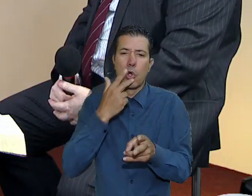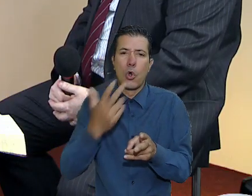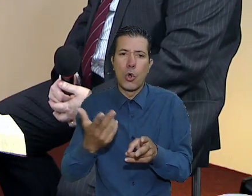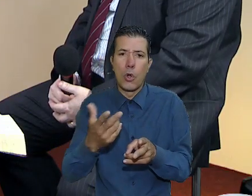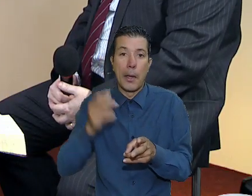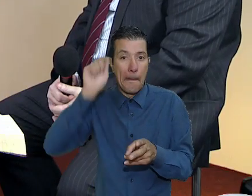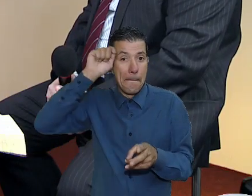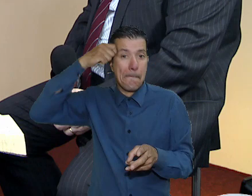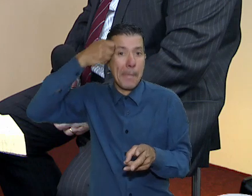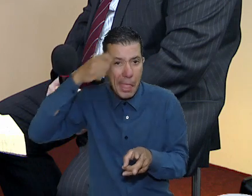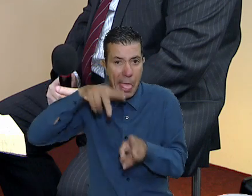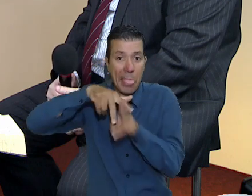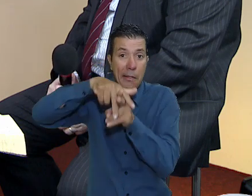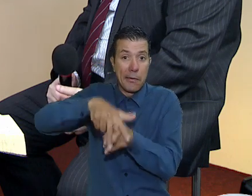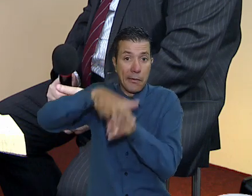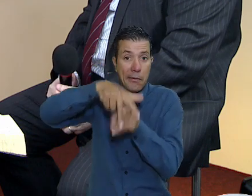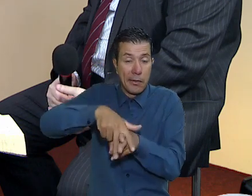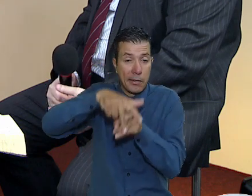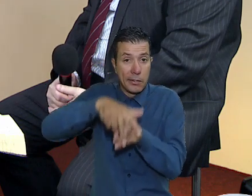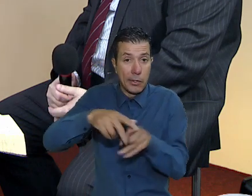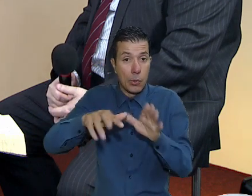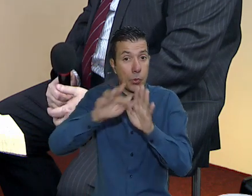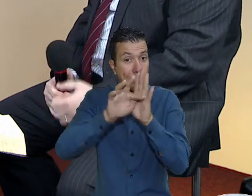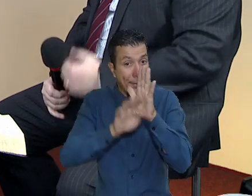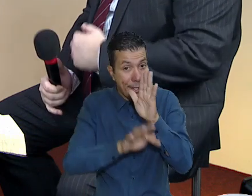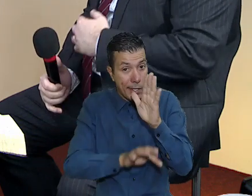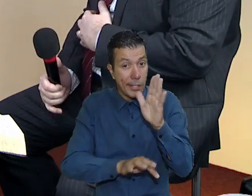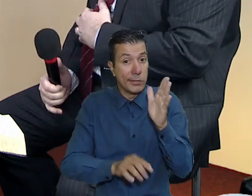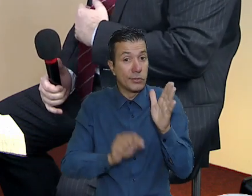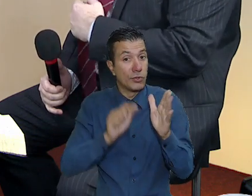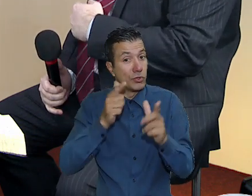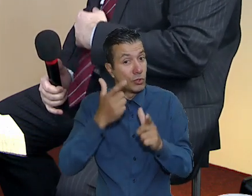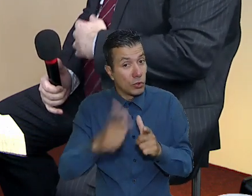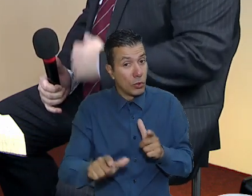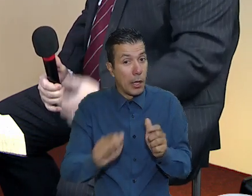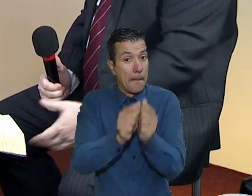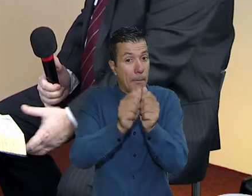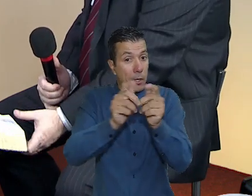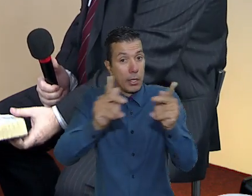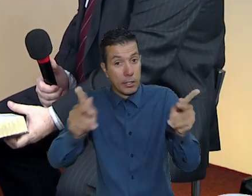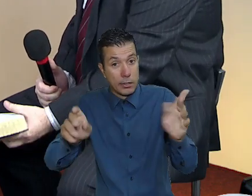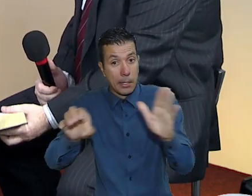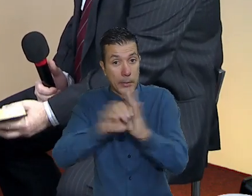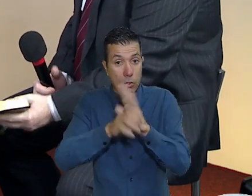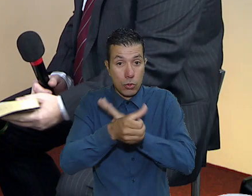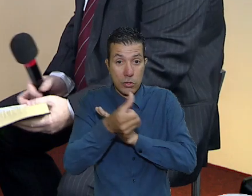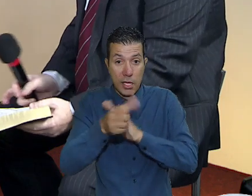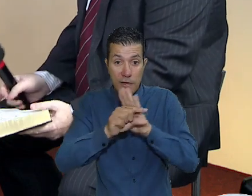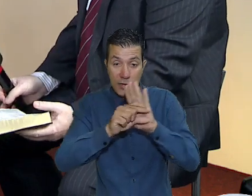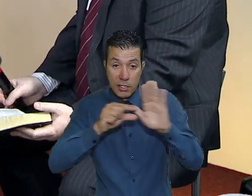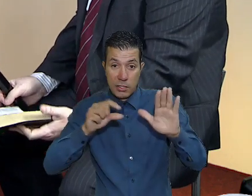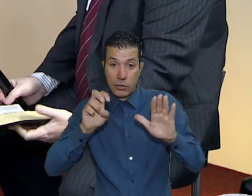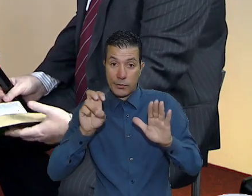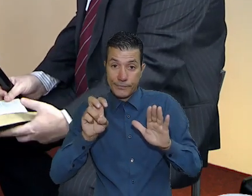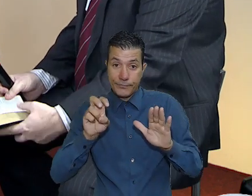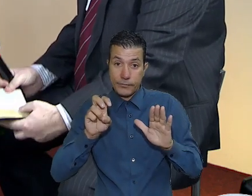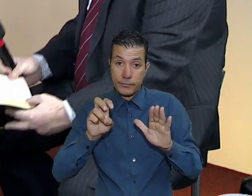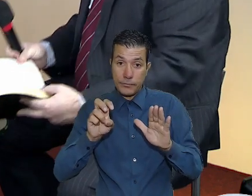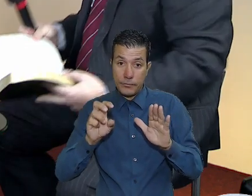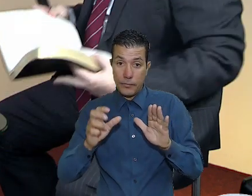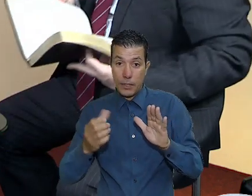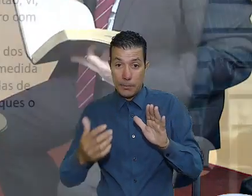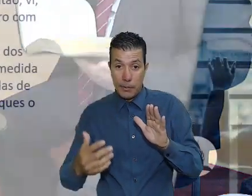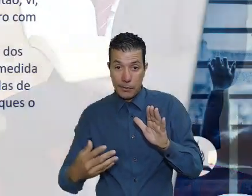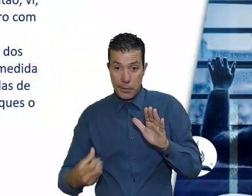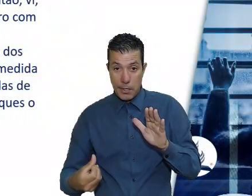cavalo preto. E nós precisamos ir ao texto bíblico uma vez mais, que está no livro de Apocalipse, capítulo 6, versículo 5 e o 6, que